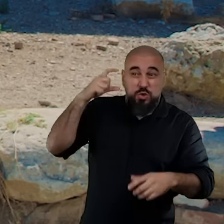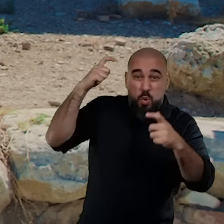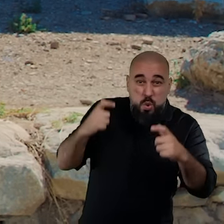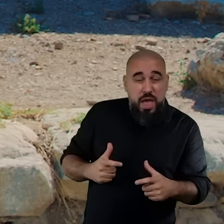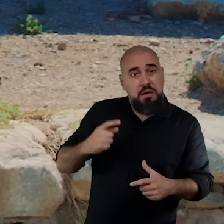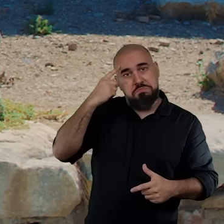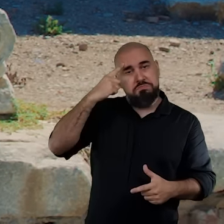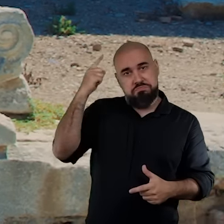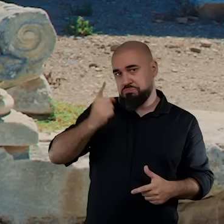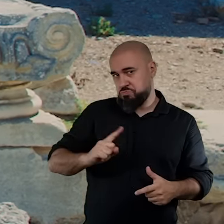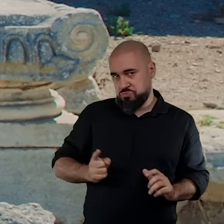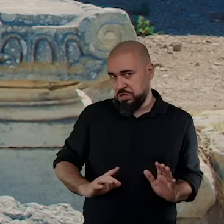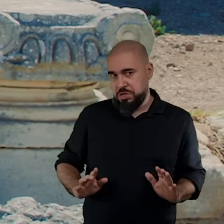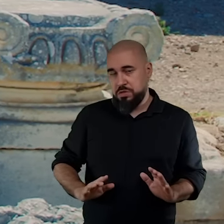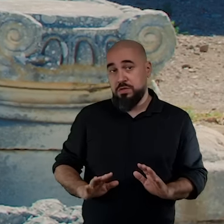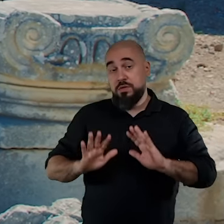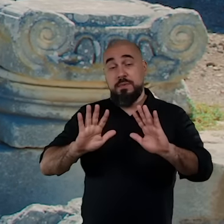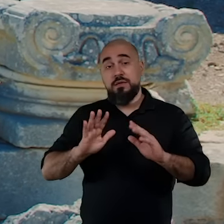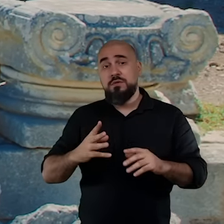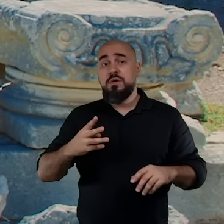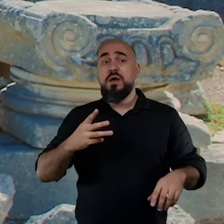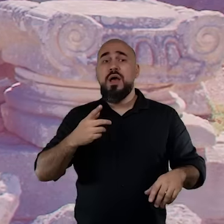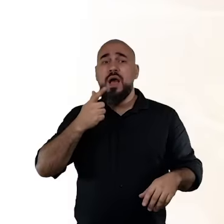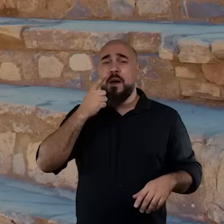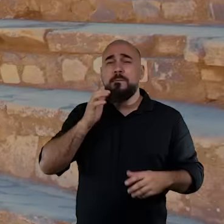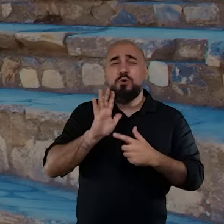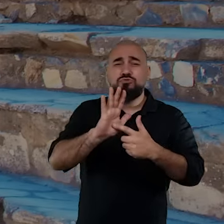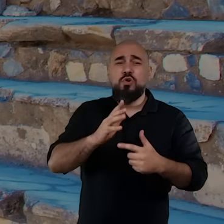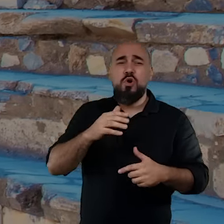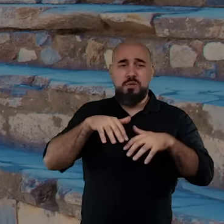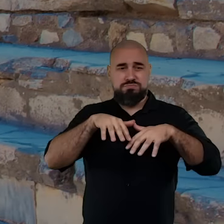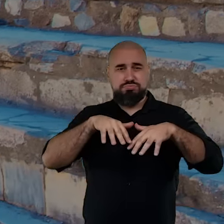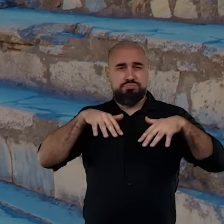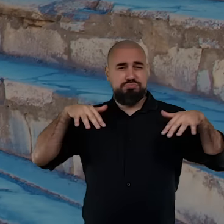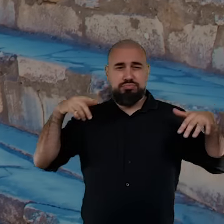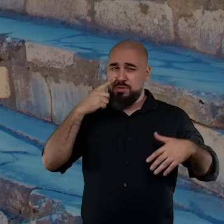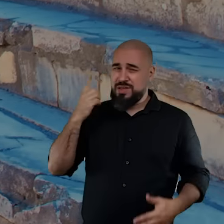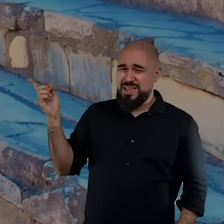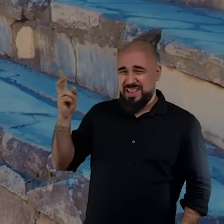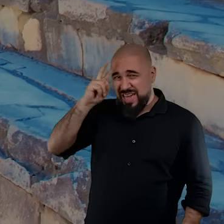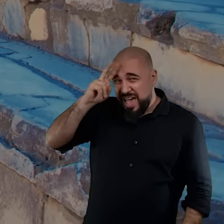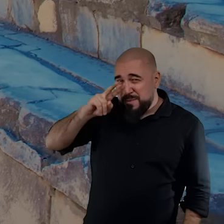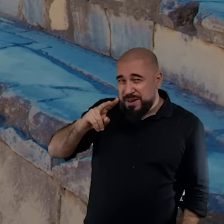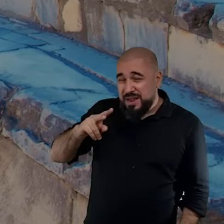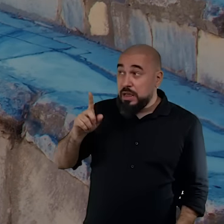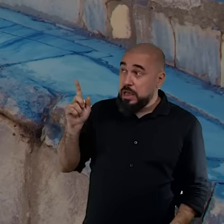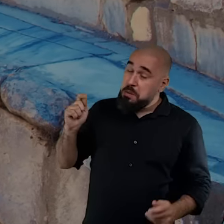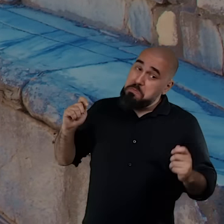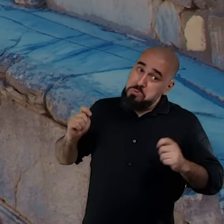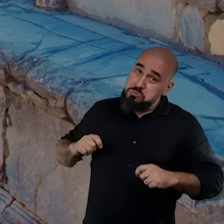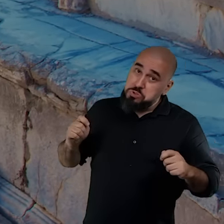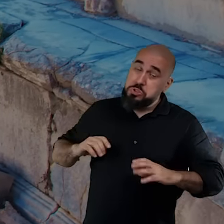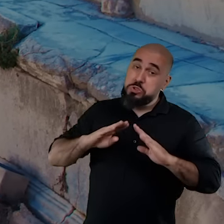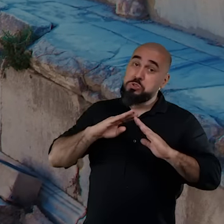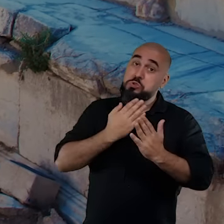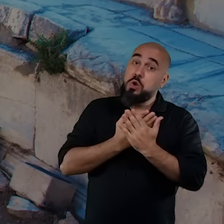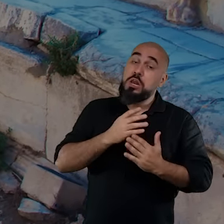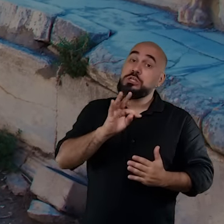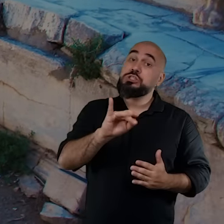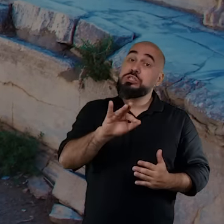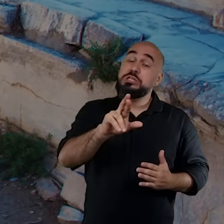episódio anterior nós mostramos, por exemplo, o Odeon e eu apresentei como uma possibilidade de ter sido ali a escola